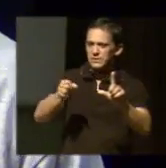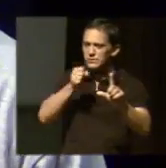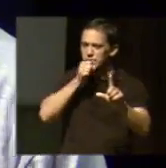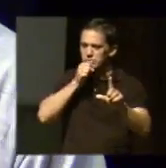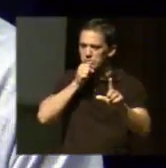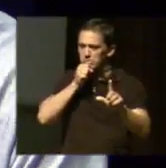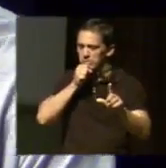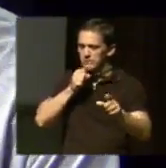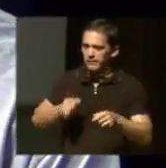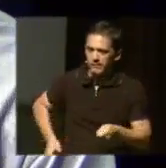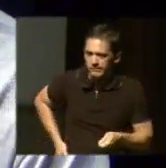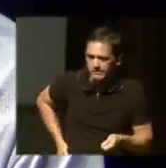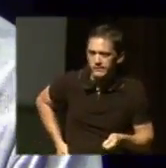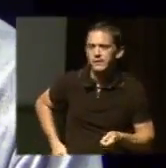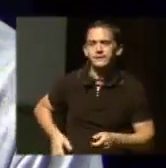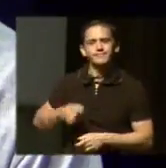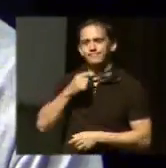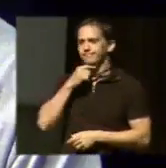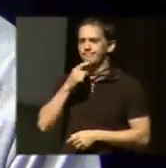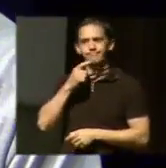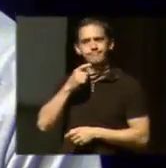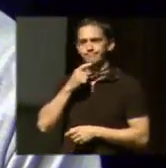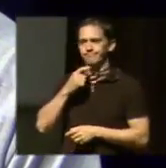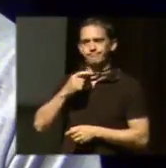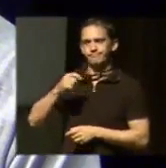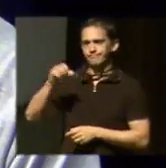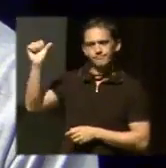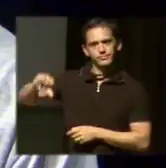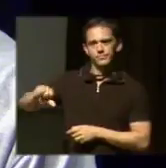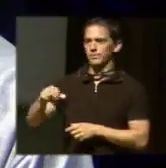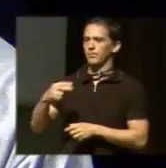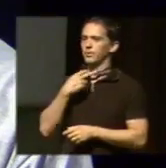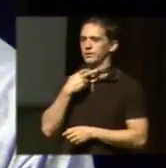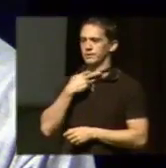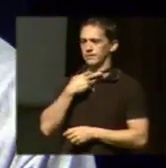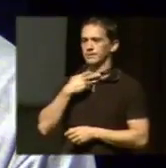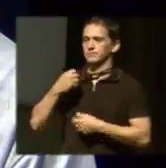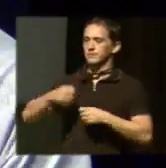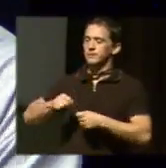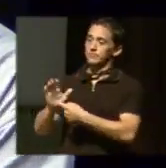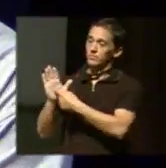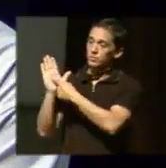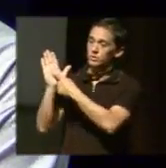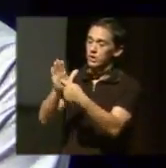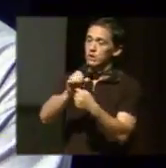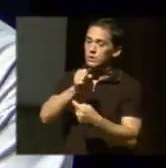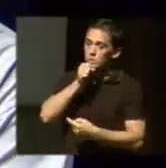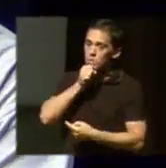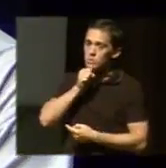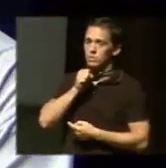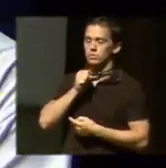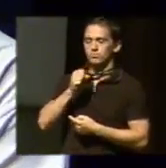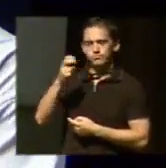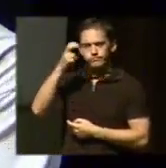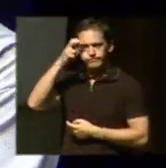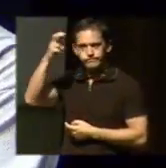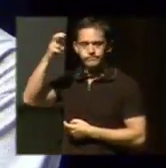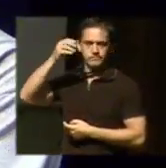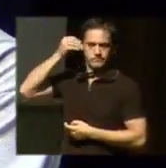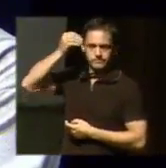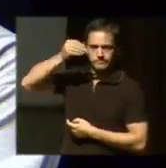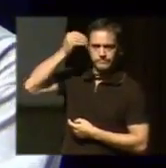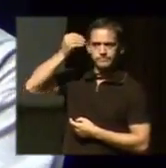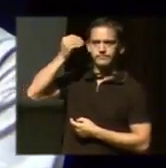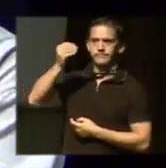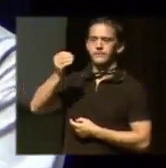caquético não vai funcionar. Precisamos também vender uma imagem do idoso como uma pessoa sábia, como uma pessoa que